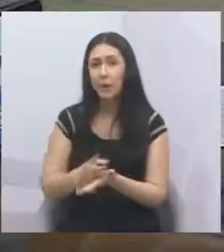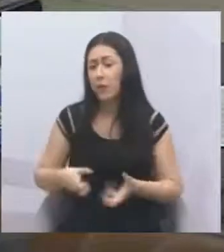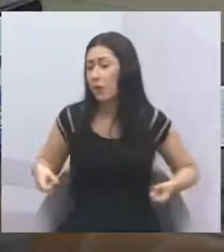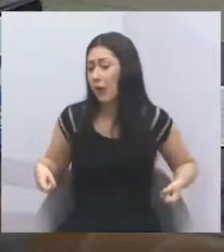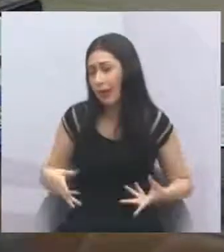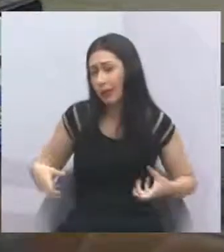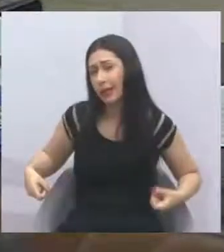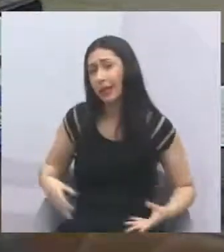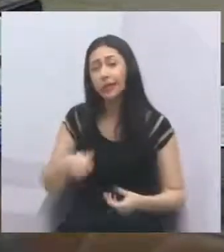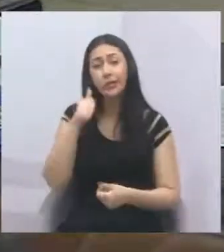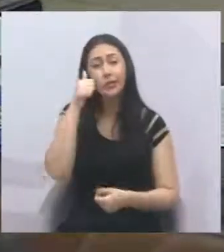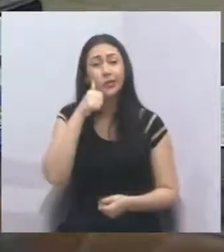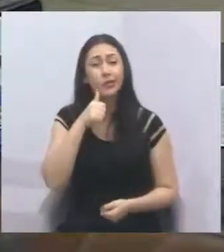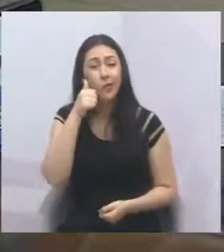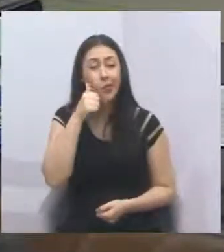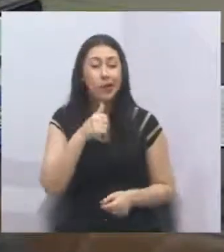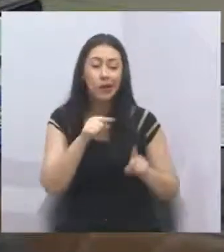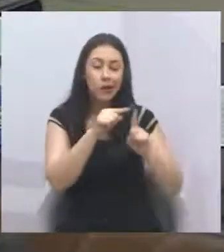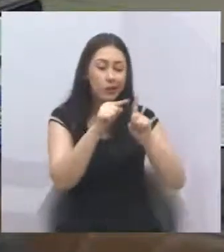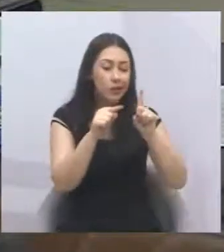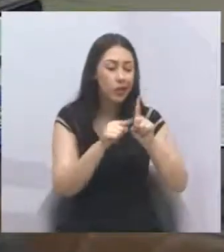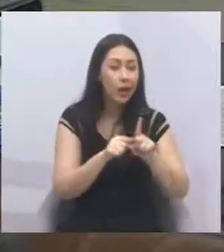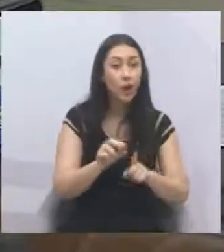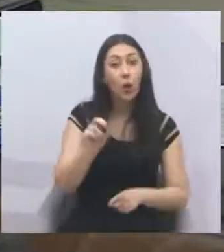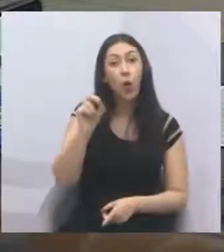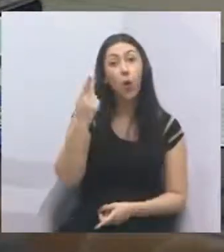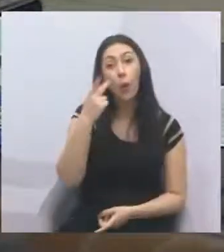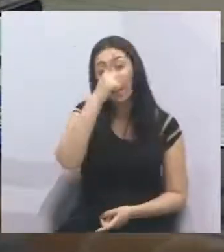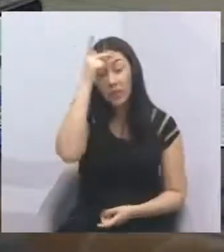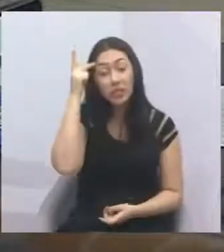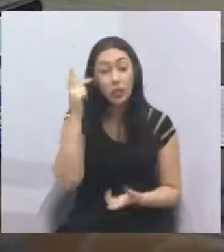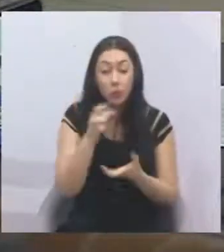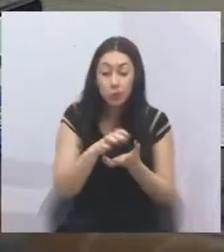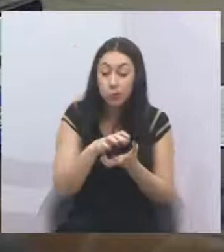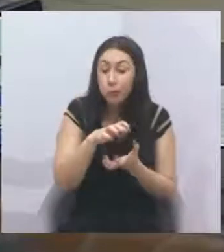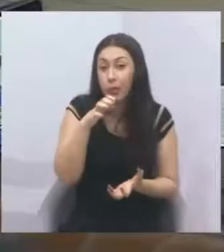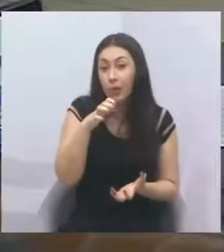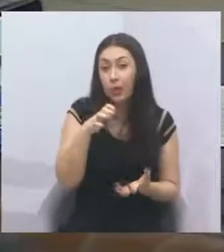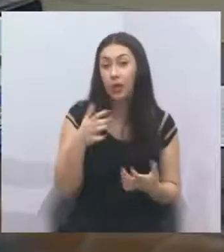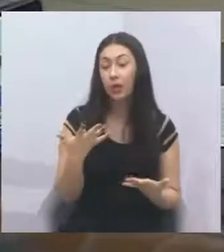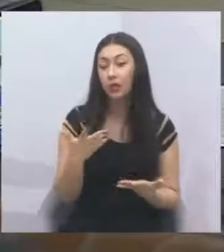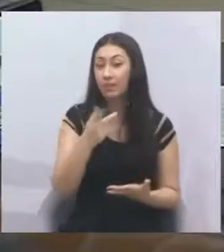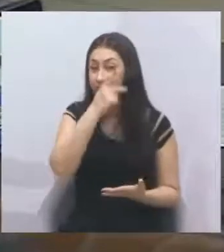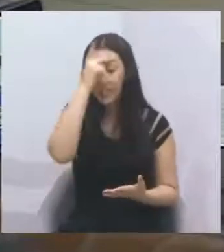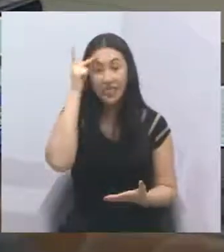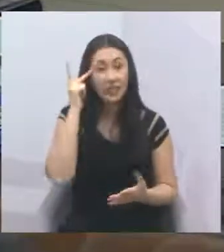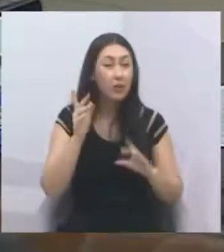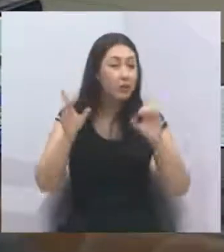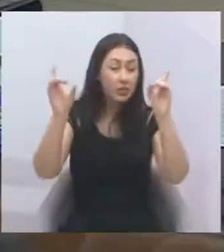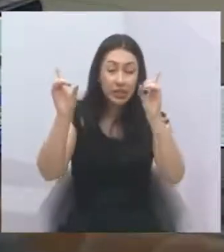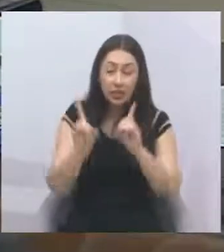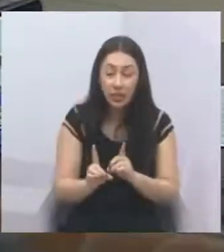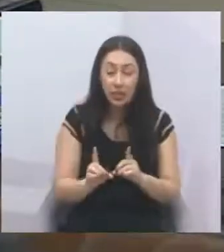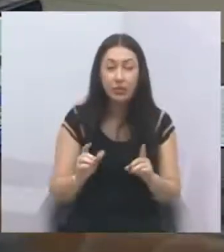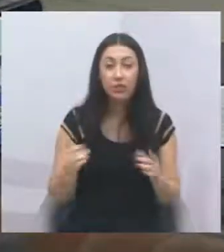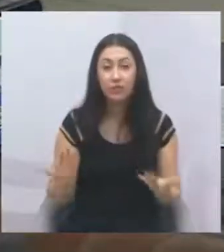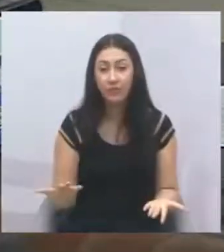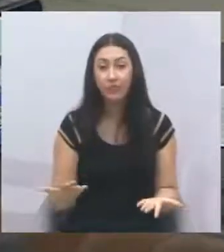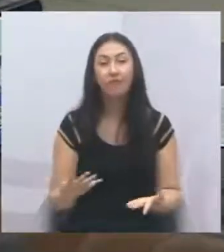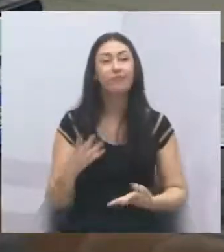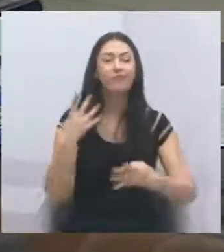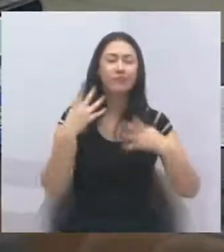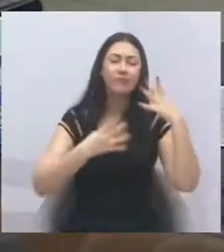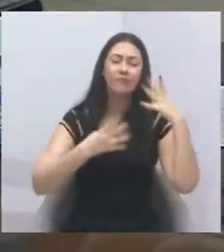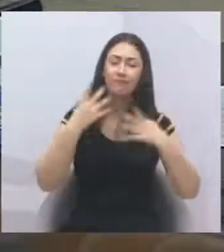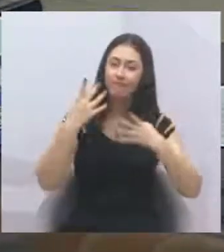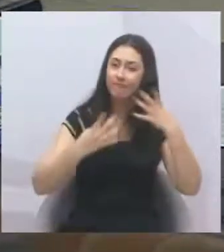mulher grávida, gente idosa, gente que anda com moleta. E aí é o